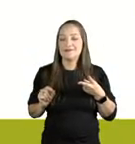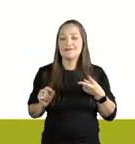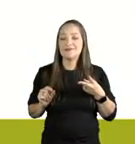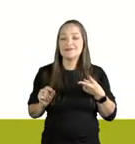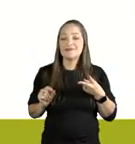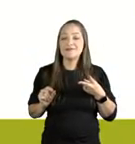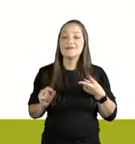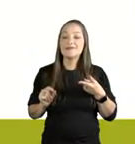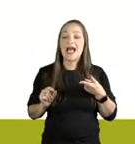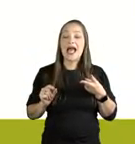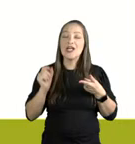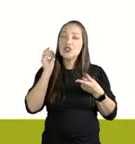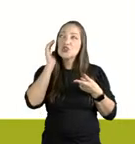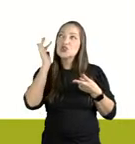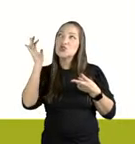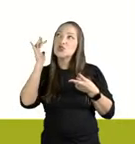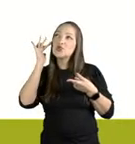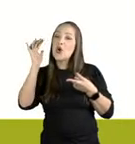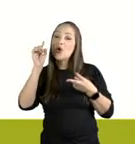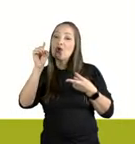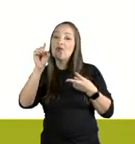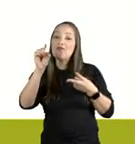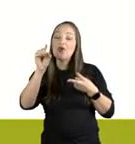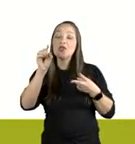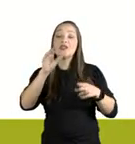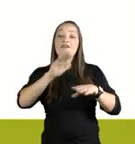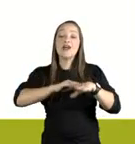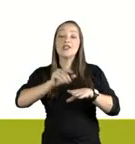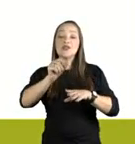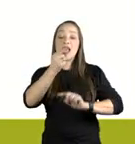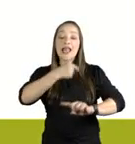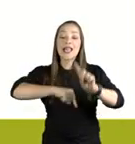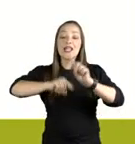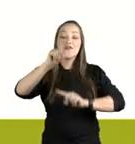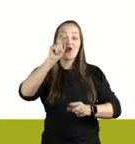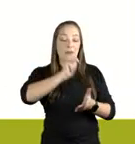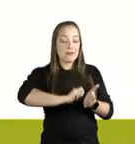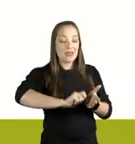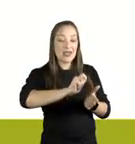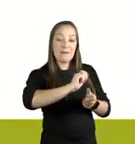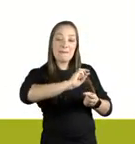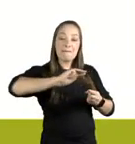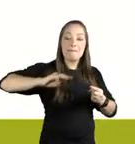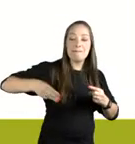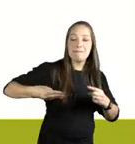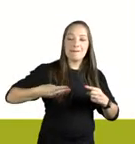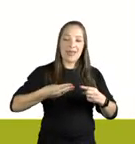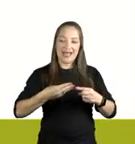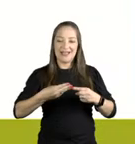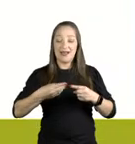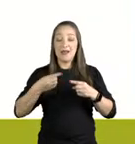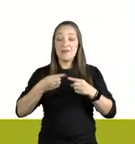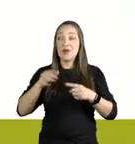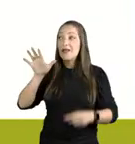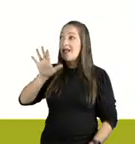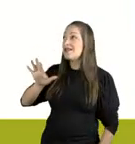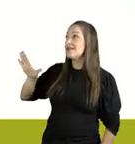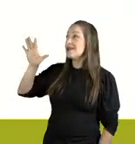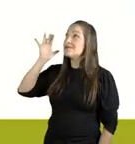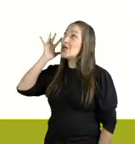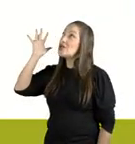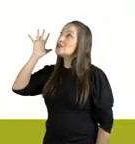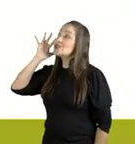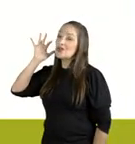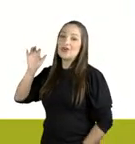Transforme sonhos em metas. Por que transforme sonhos em metas? Porque no mundo dos sonhos, nada se